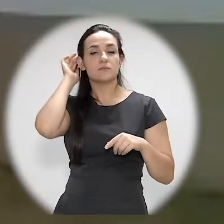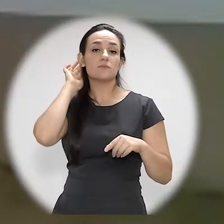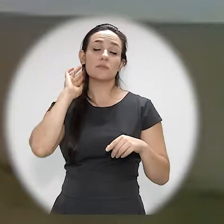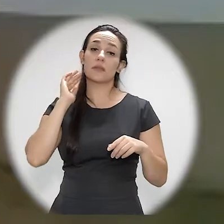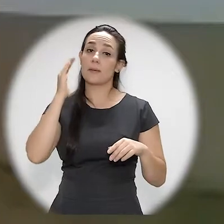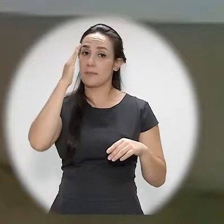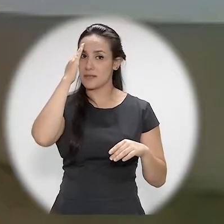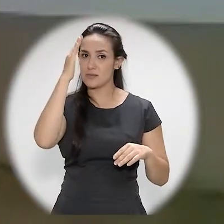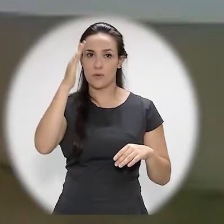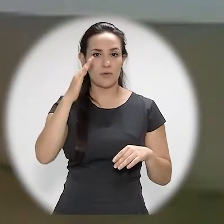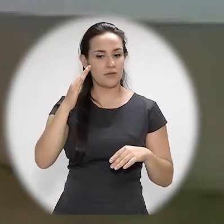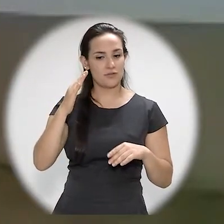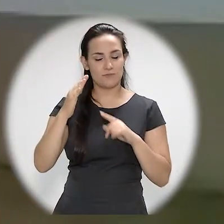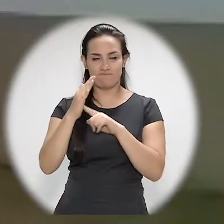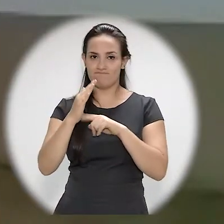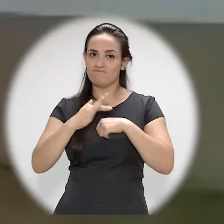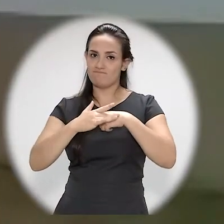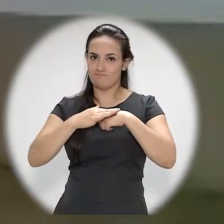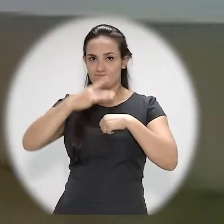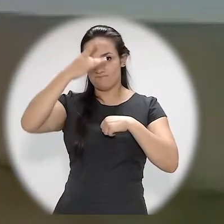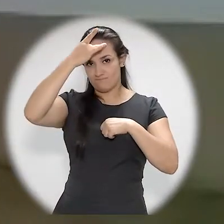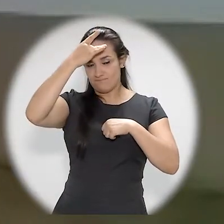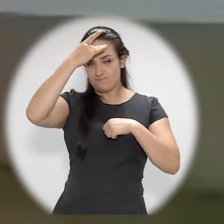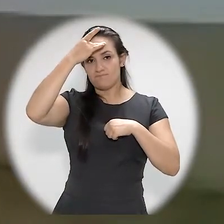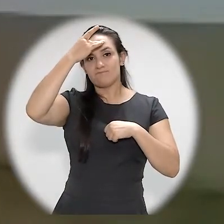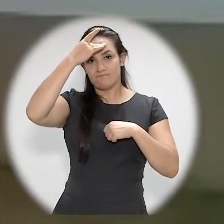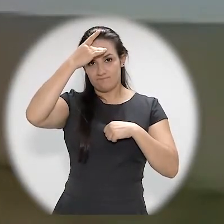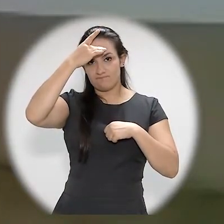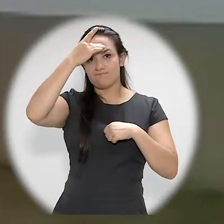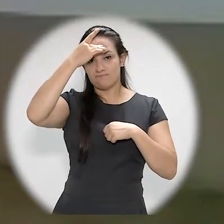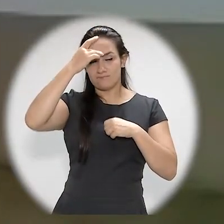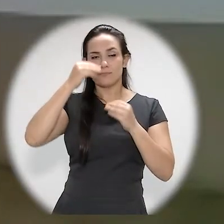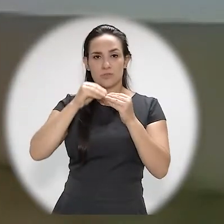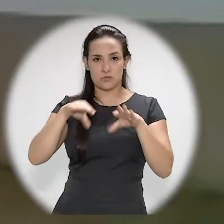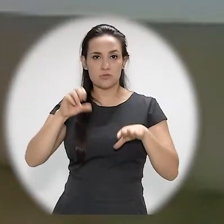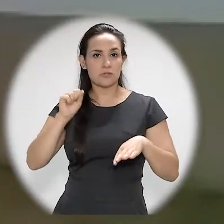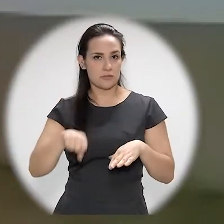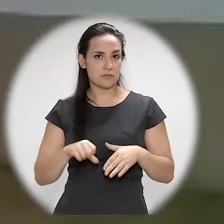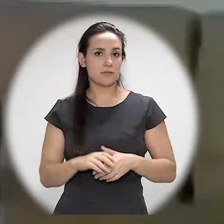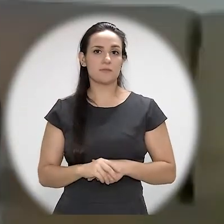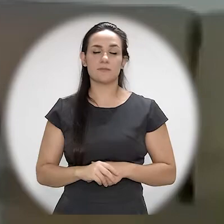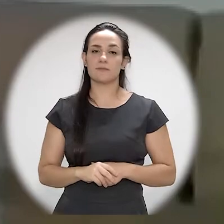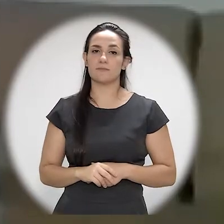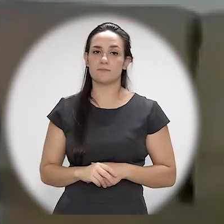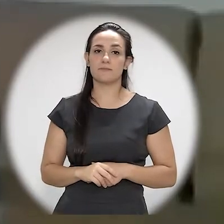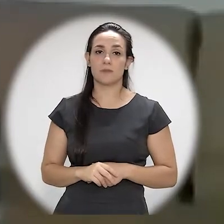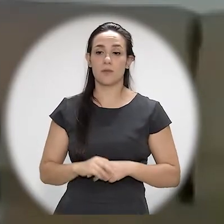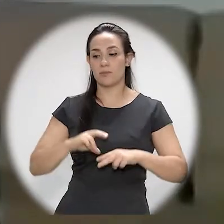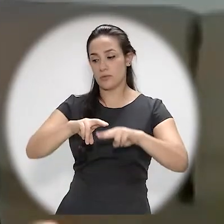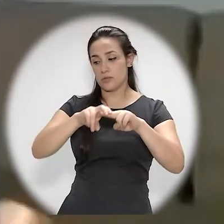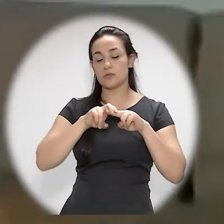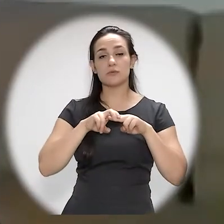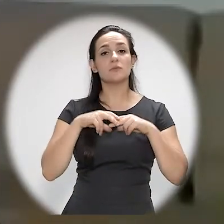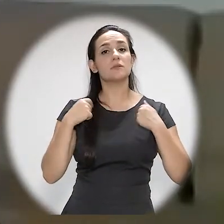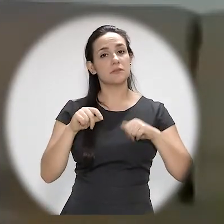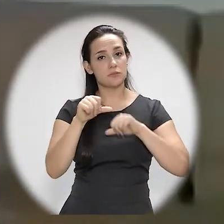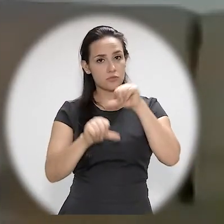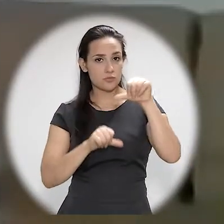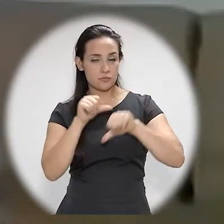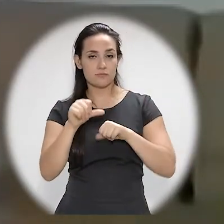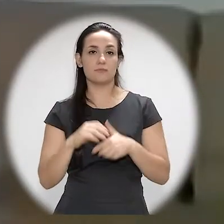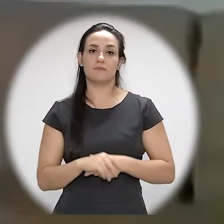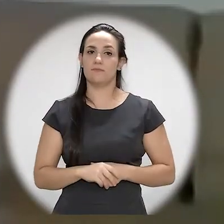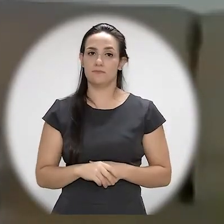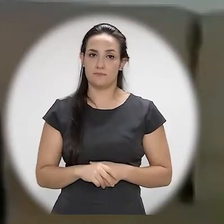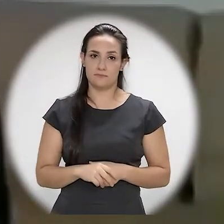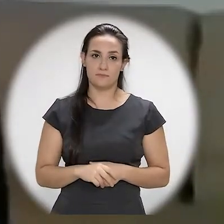E, sobretudo em relação à saúde mental, que está sendo profundamente afetada, é fundamental que essas condições